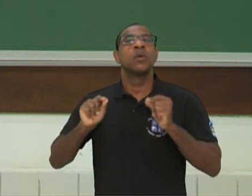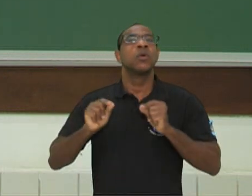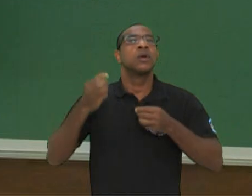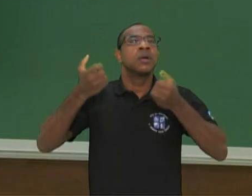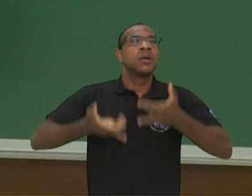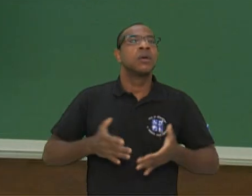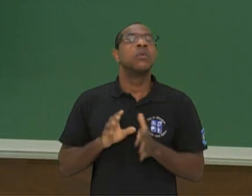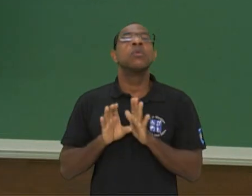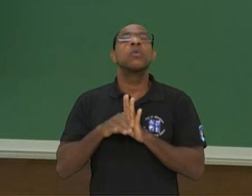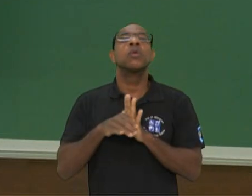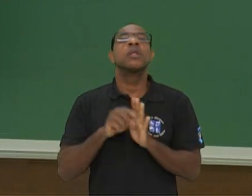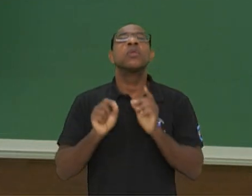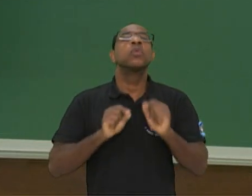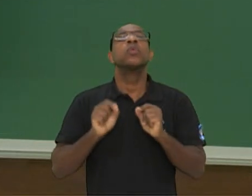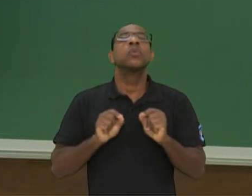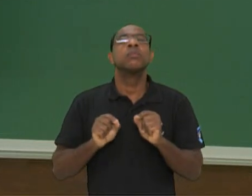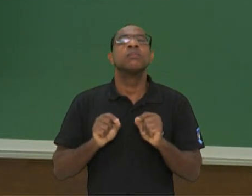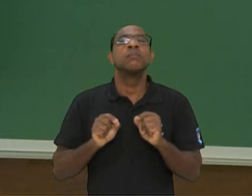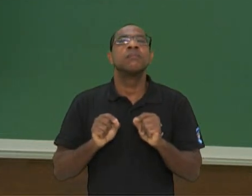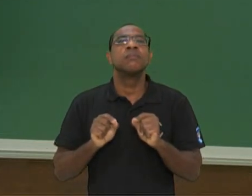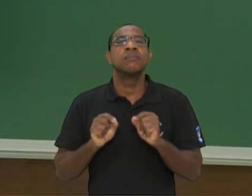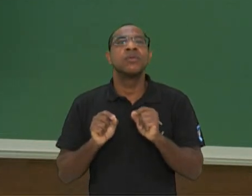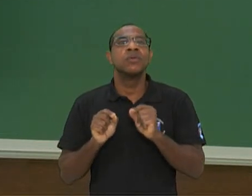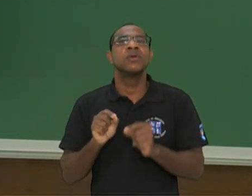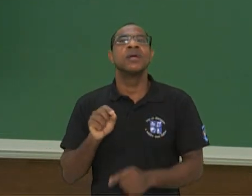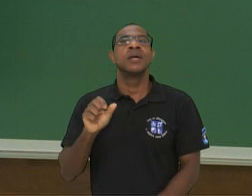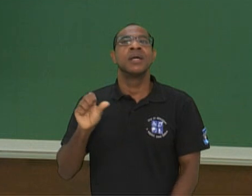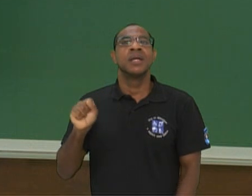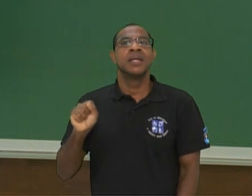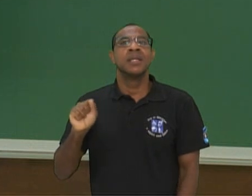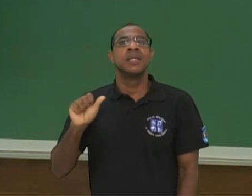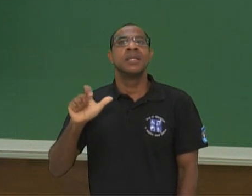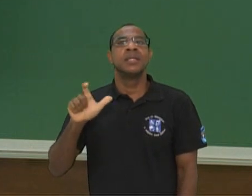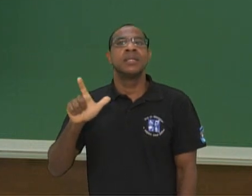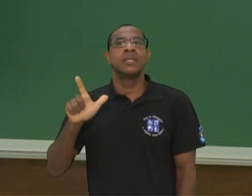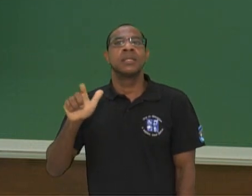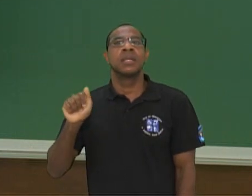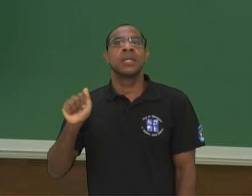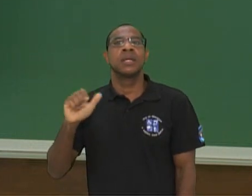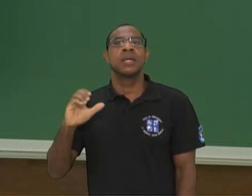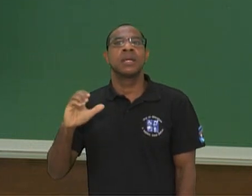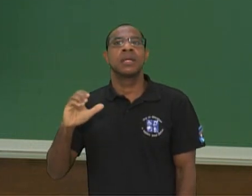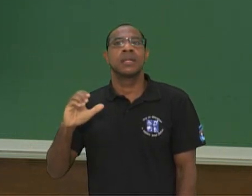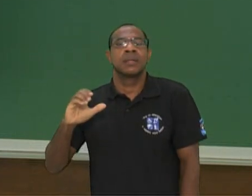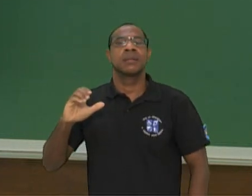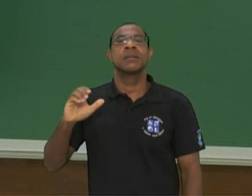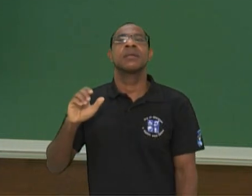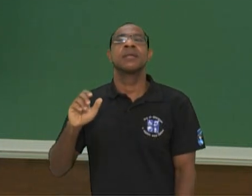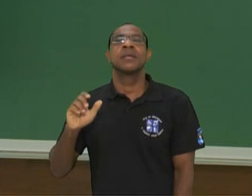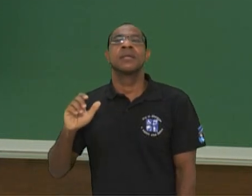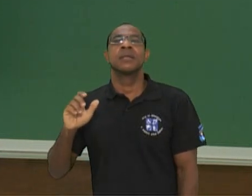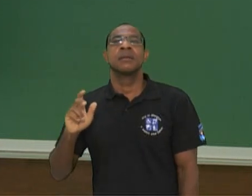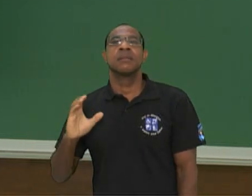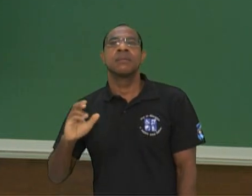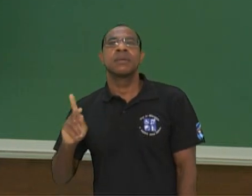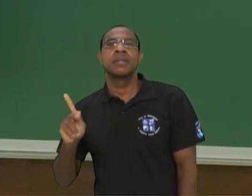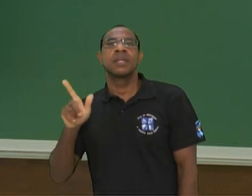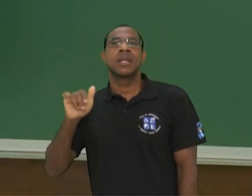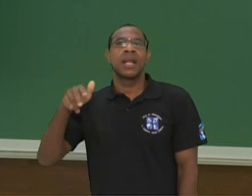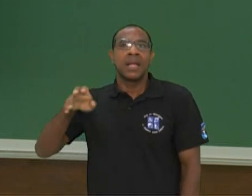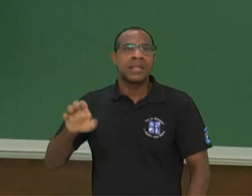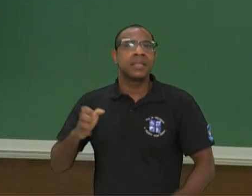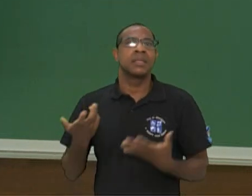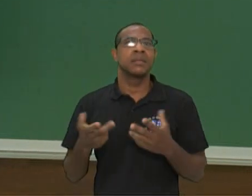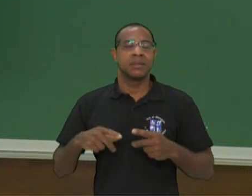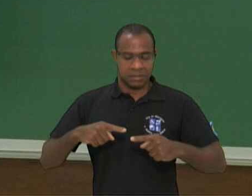o conceito que é o slackline. Ele é muito comparado à corda bamba, né? Então há teorias